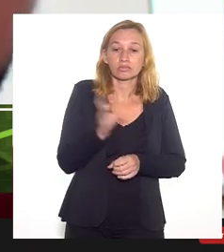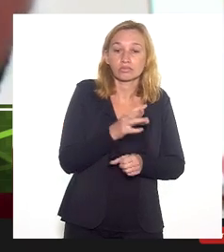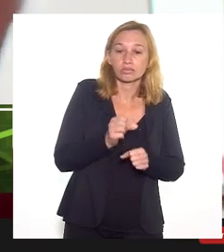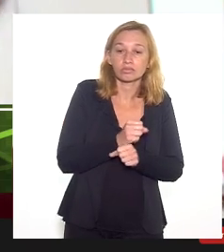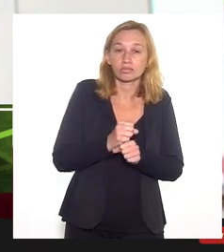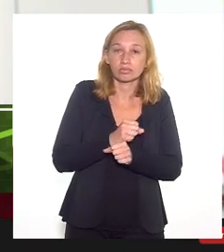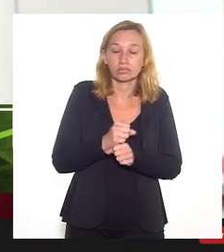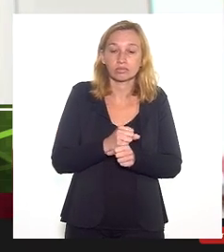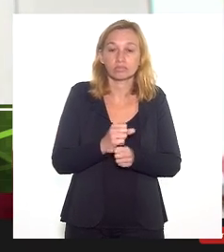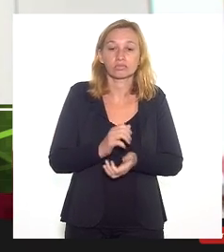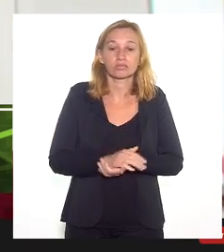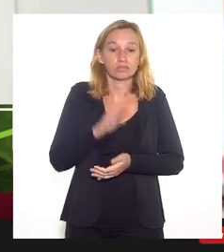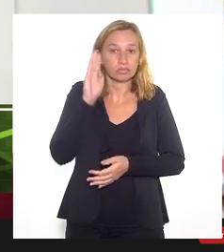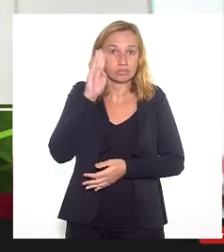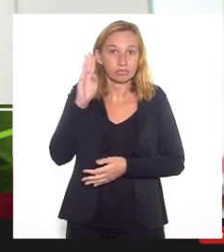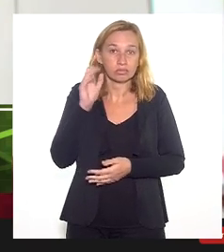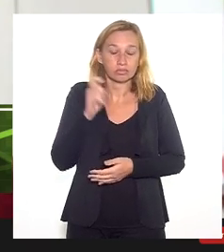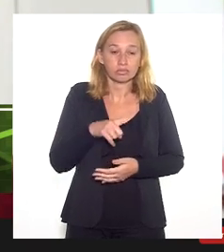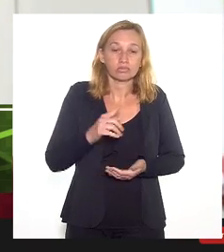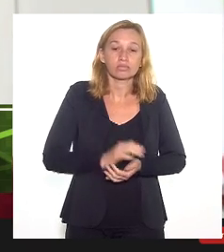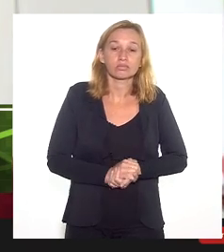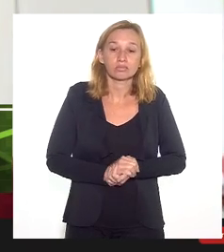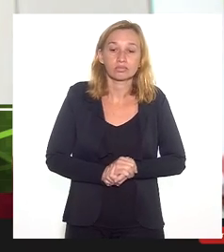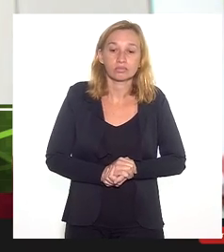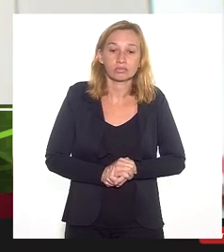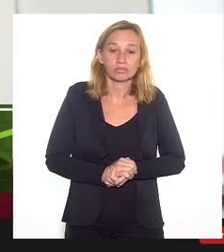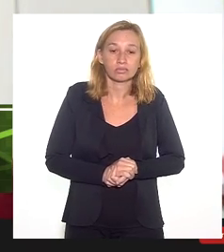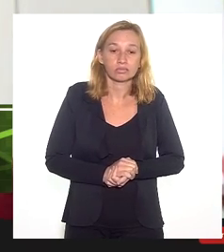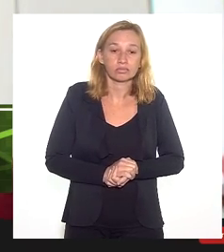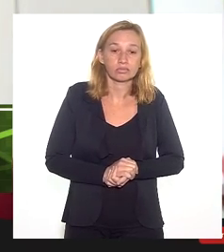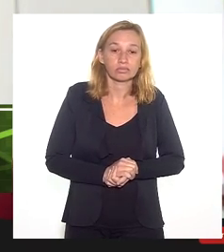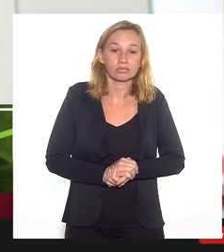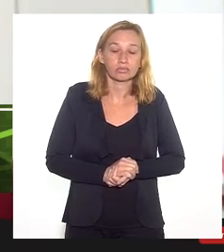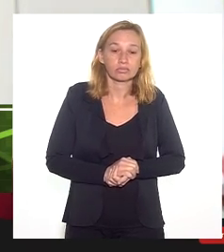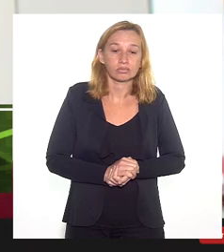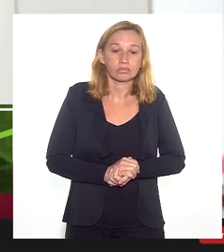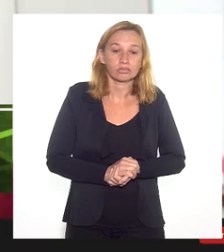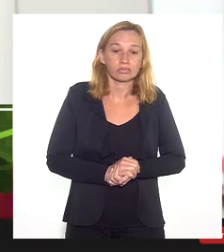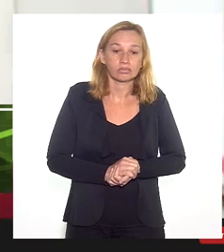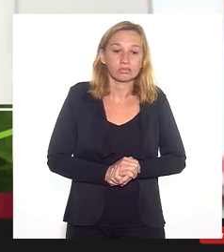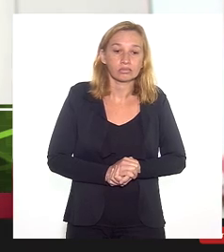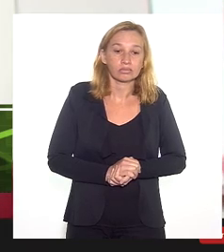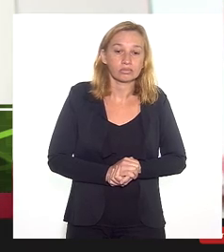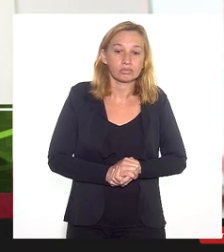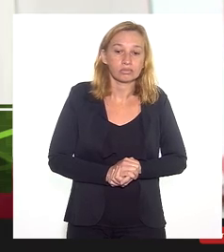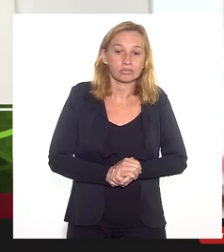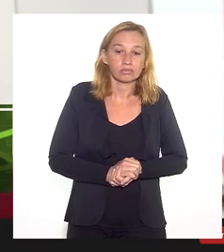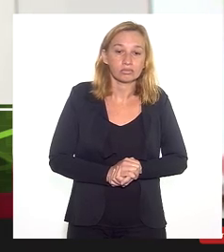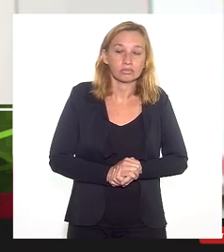um elemento fundamental que talvez coloque aí como